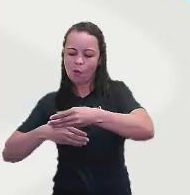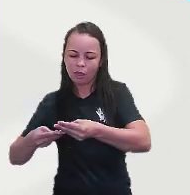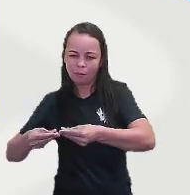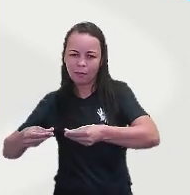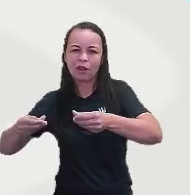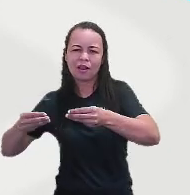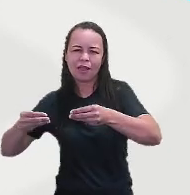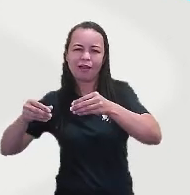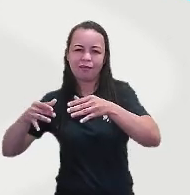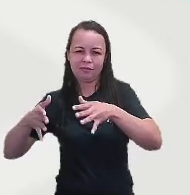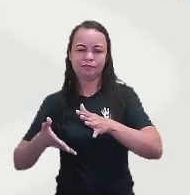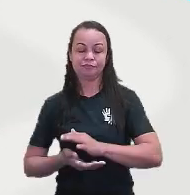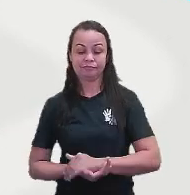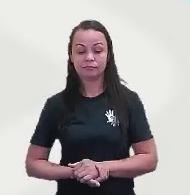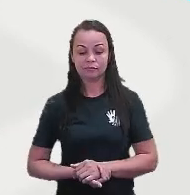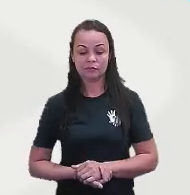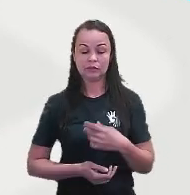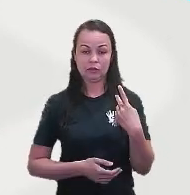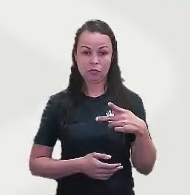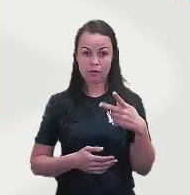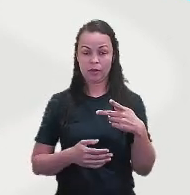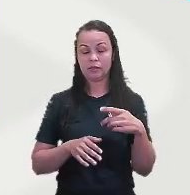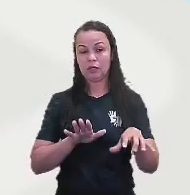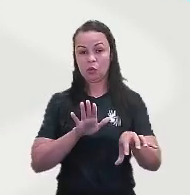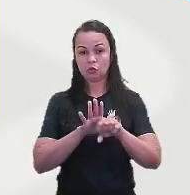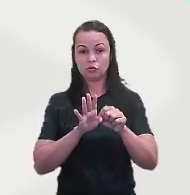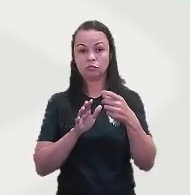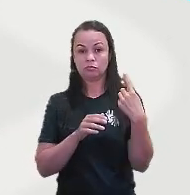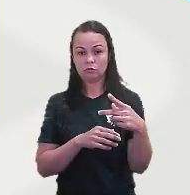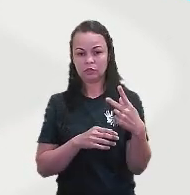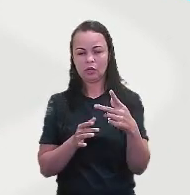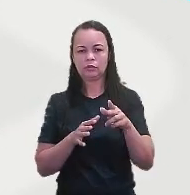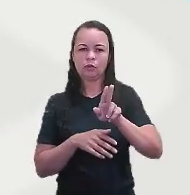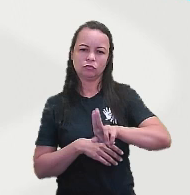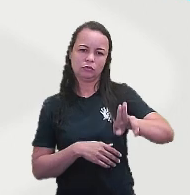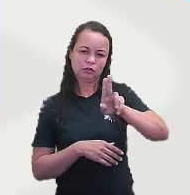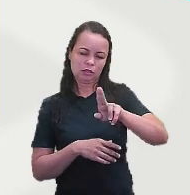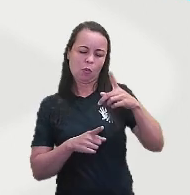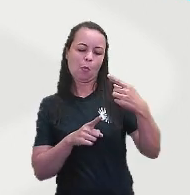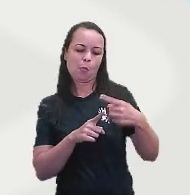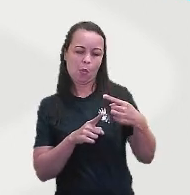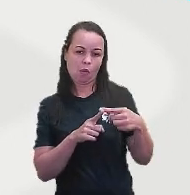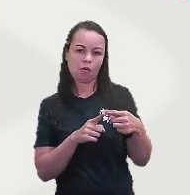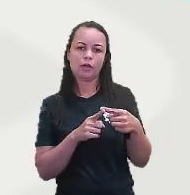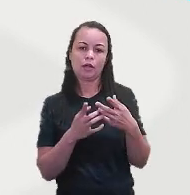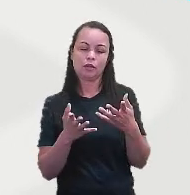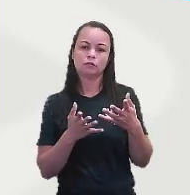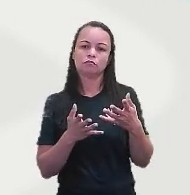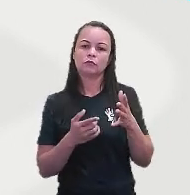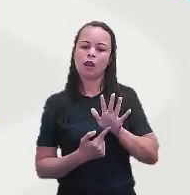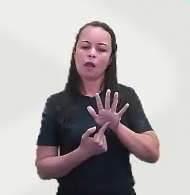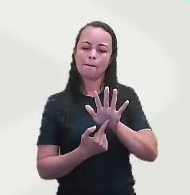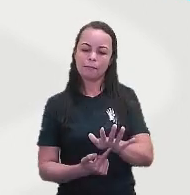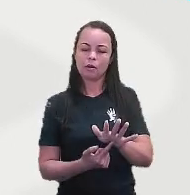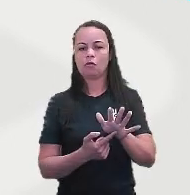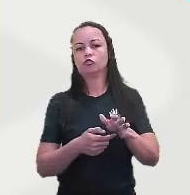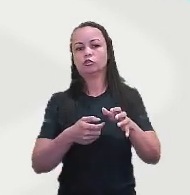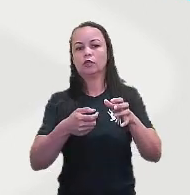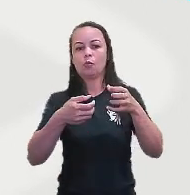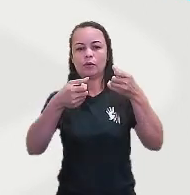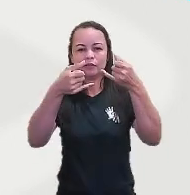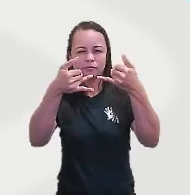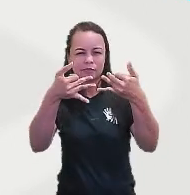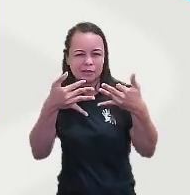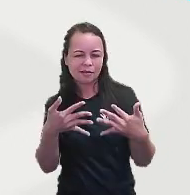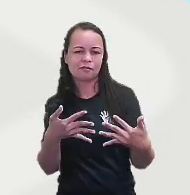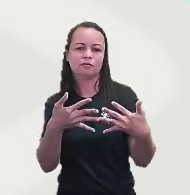essa conjunção aí, apesar de estarmos utilizando o mesmo porquê, ela vai indicar aí uma explicação,